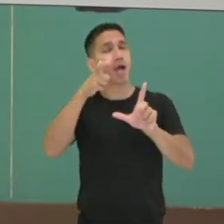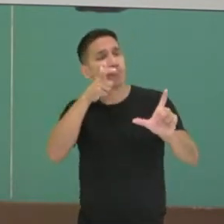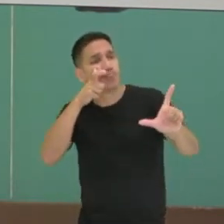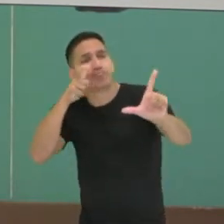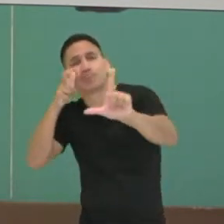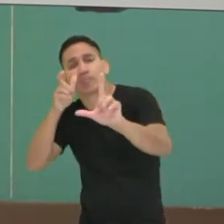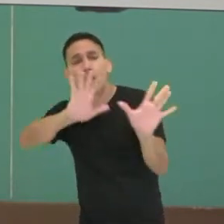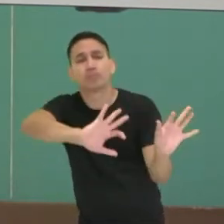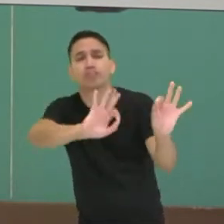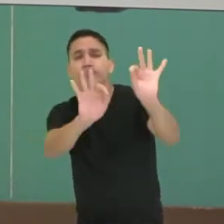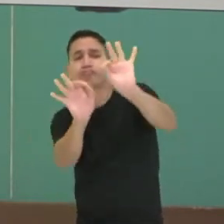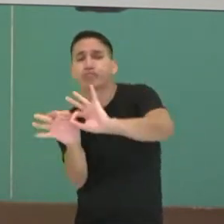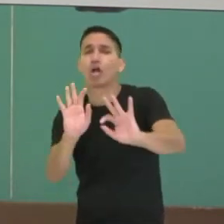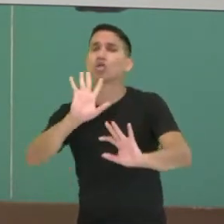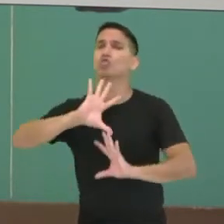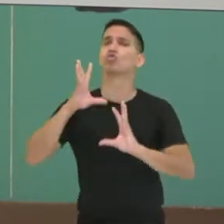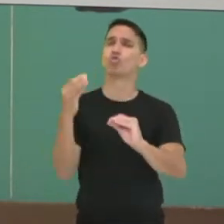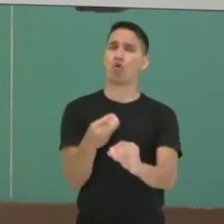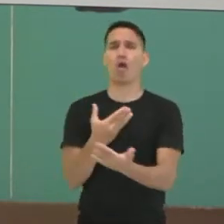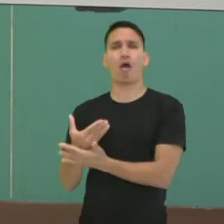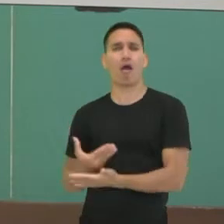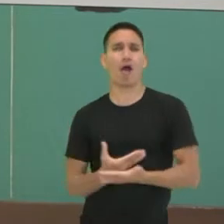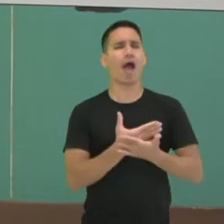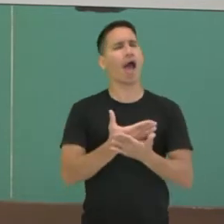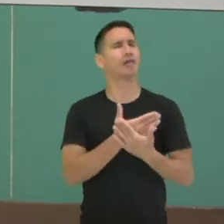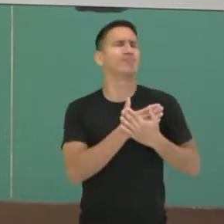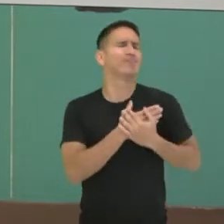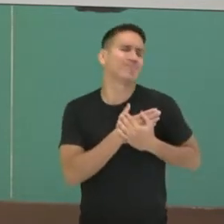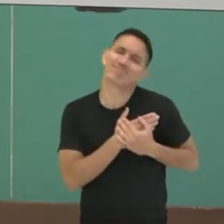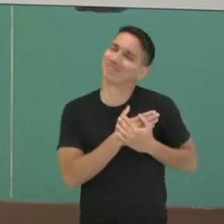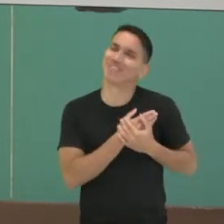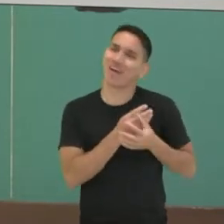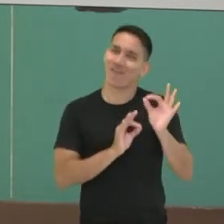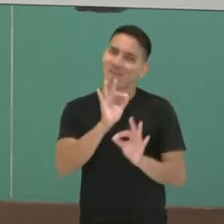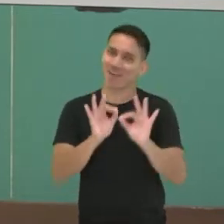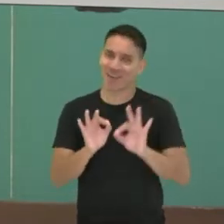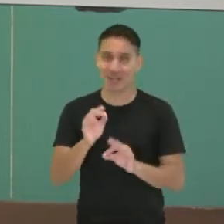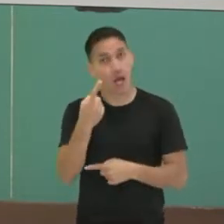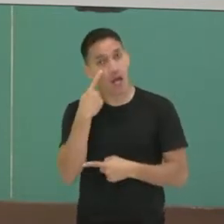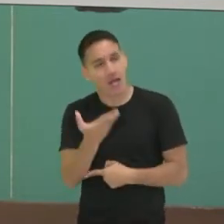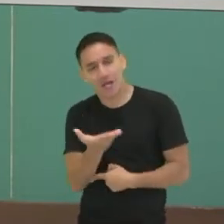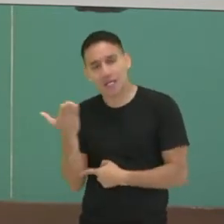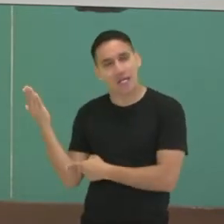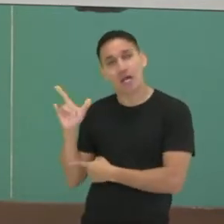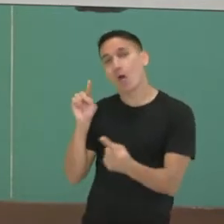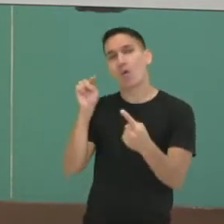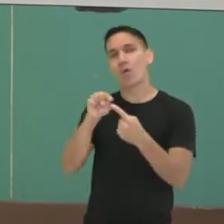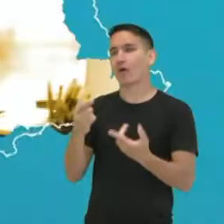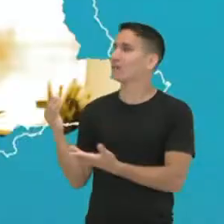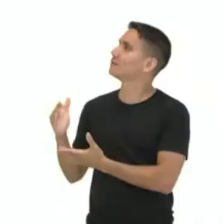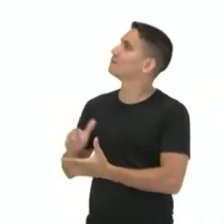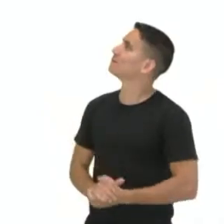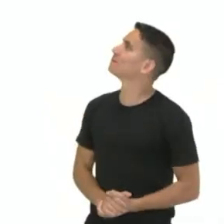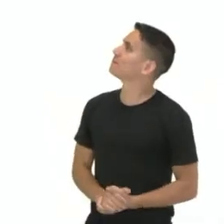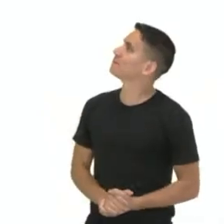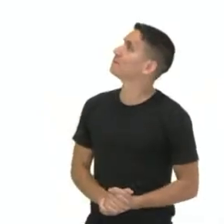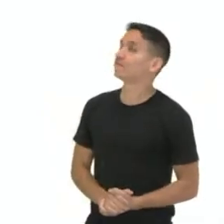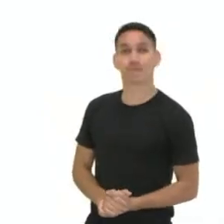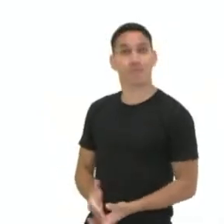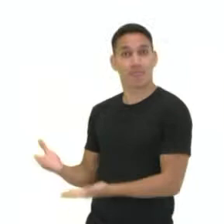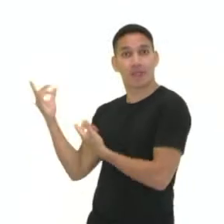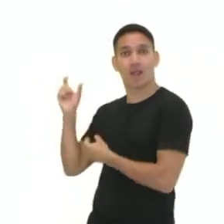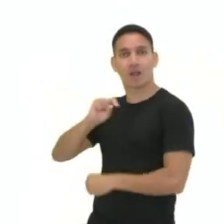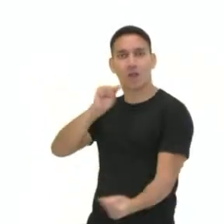prestigiando nossas videoaulas que são preparadas com tanto carinho. Então vamos lá ver quais são os nossos objetivos? Observem aqui